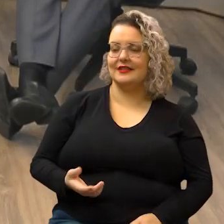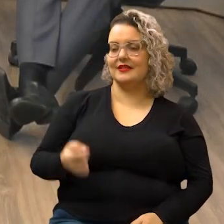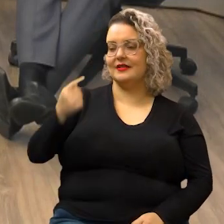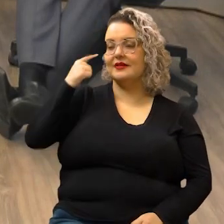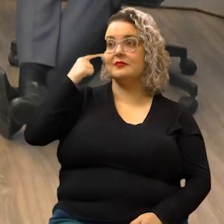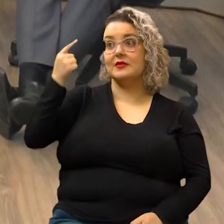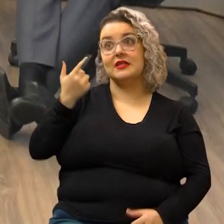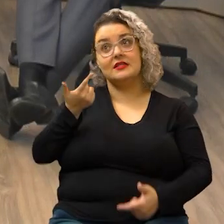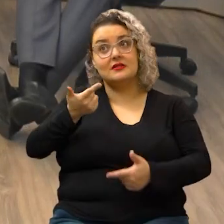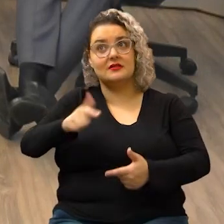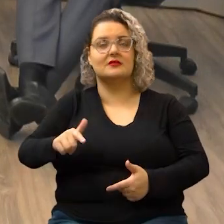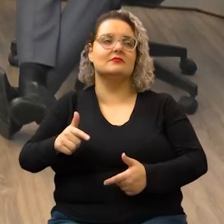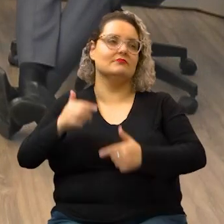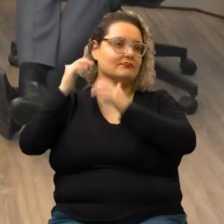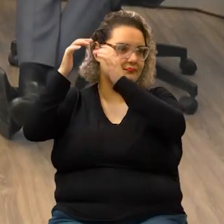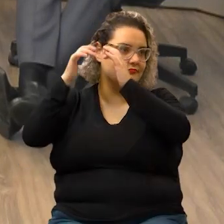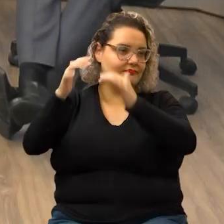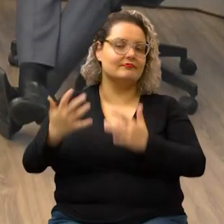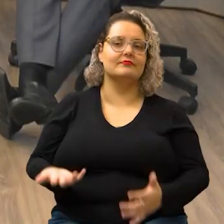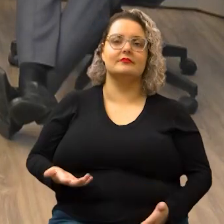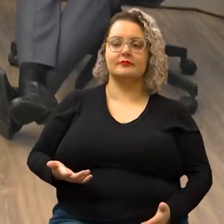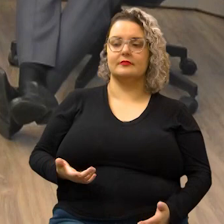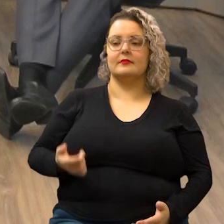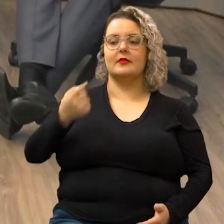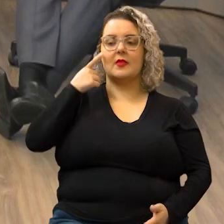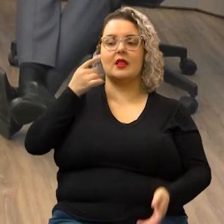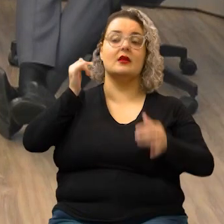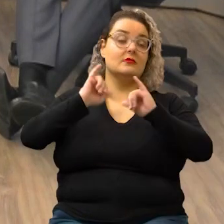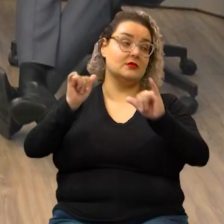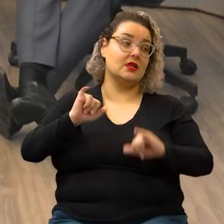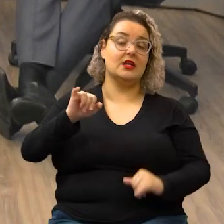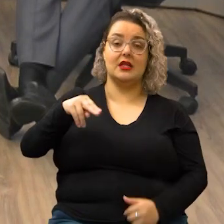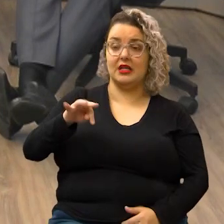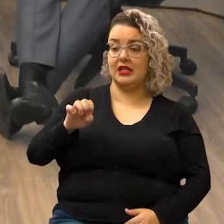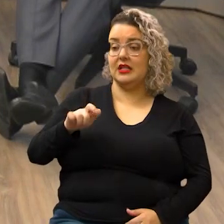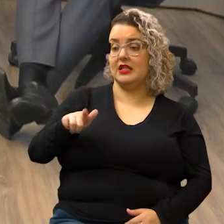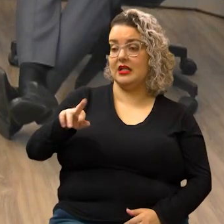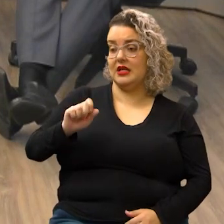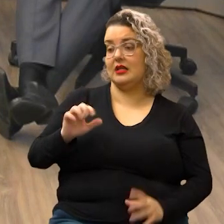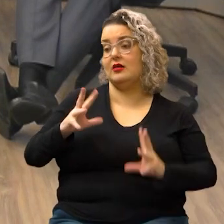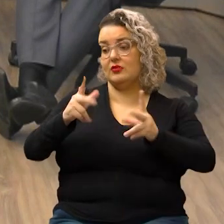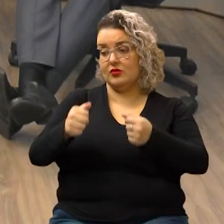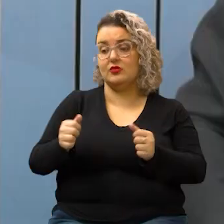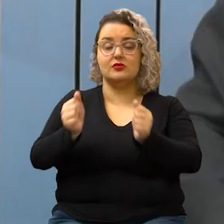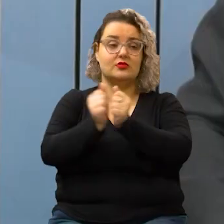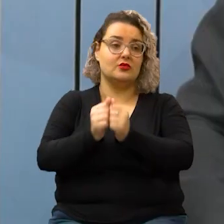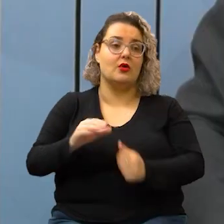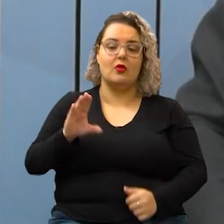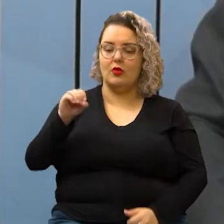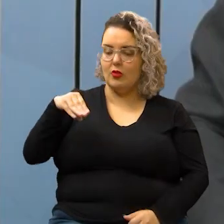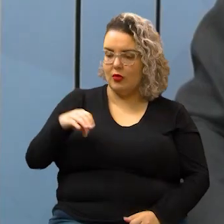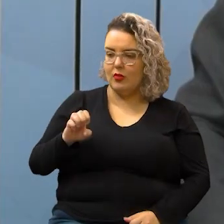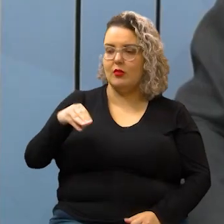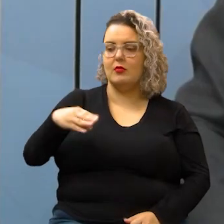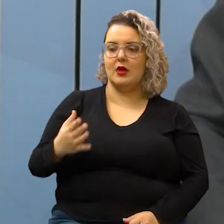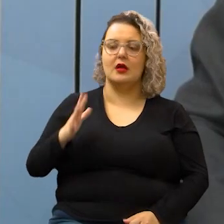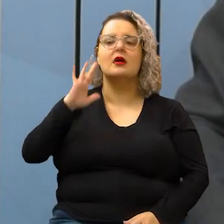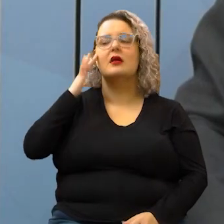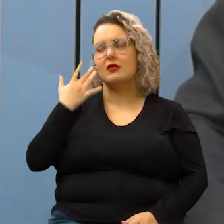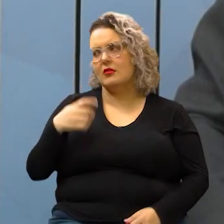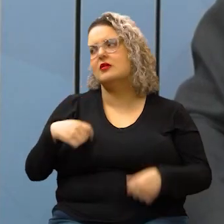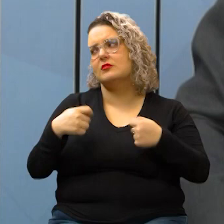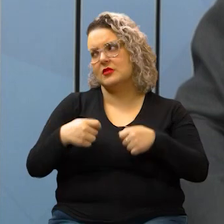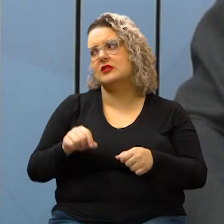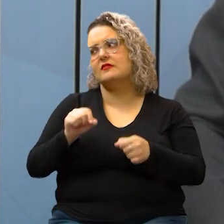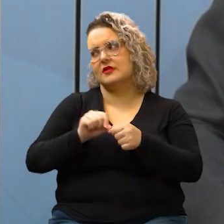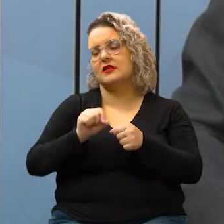mas a princípio uma ação, essa campanha integral aí com todo mundo junto, envolvendo o Comem, eu acho que a gente tem que fazer.